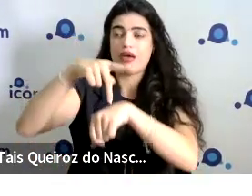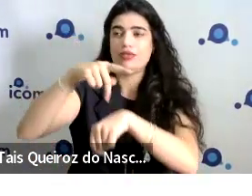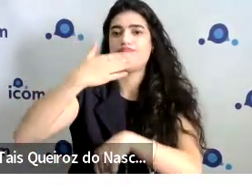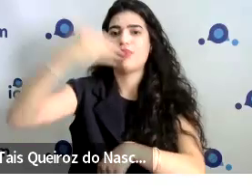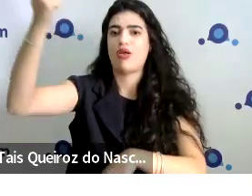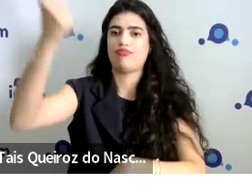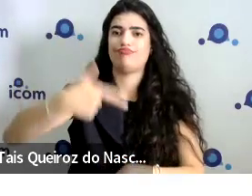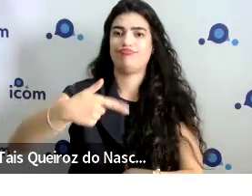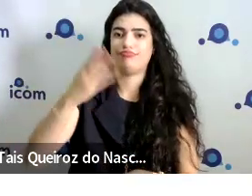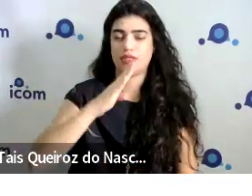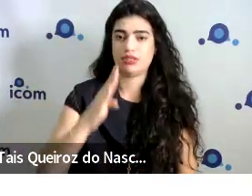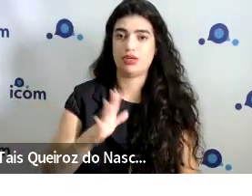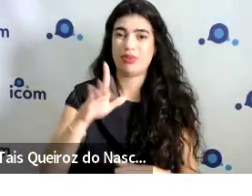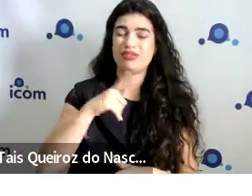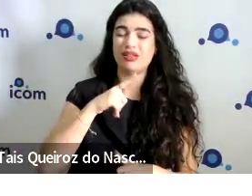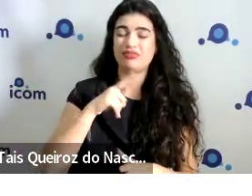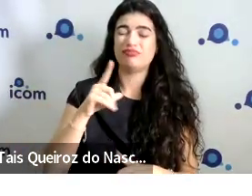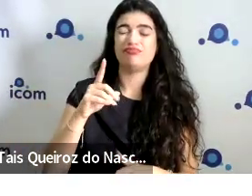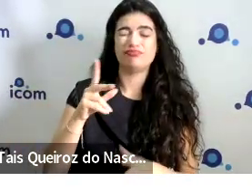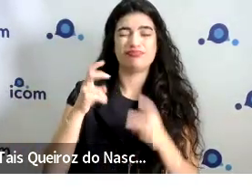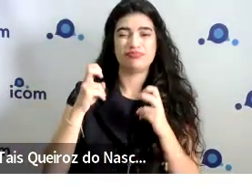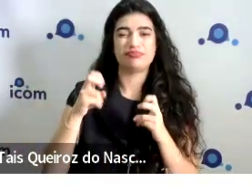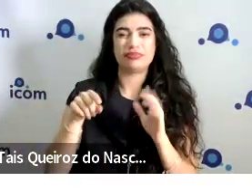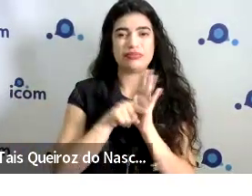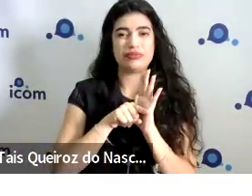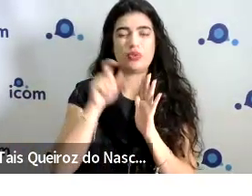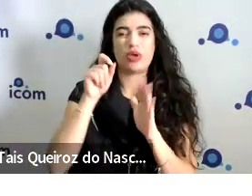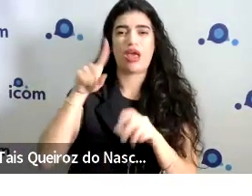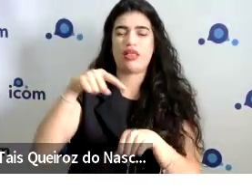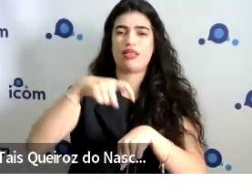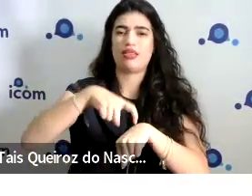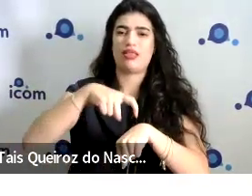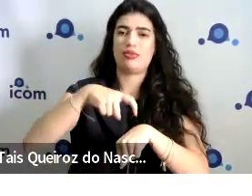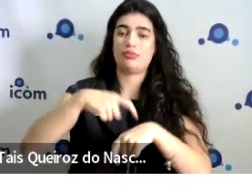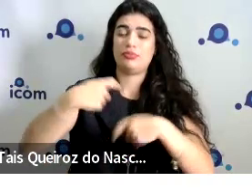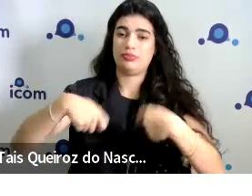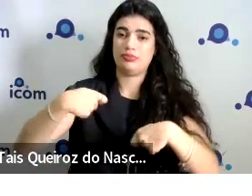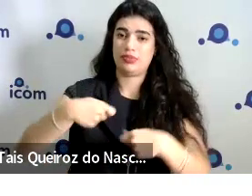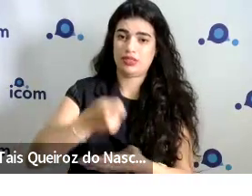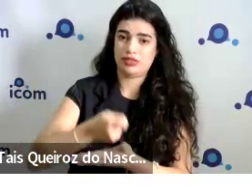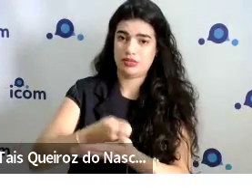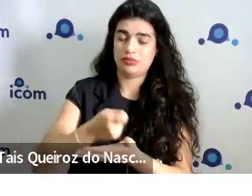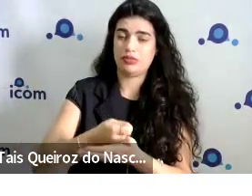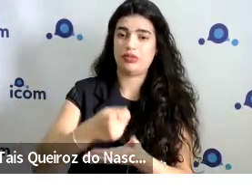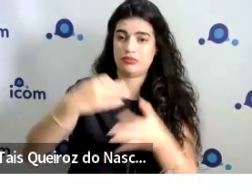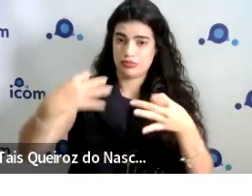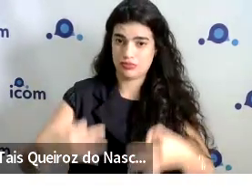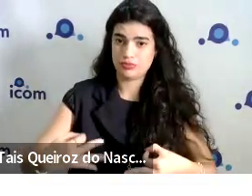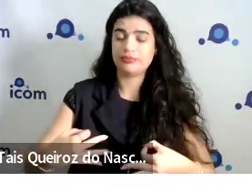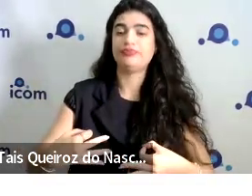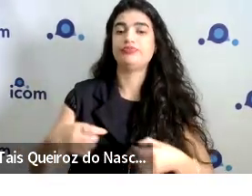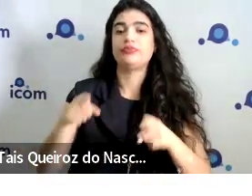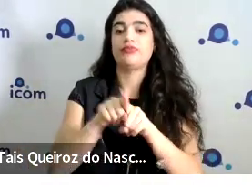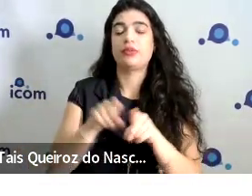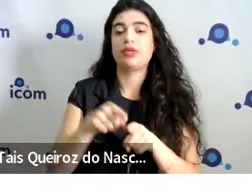grande destaque negativo? O tempo necessário para cumprir as obrigações acessórias e o índice